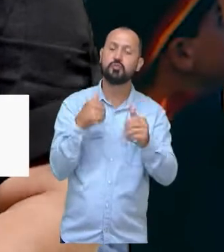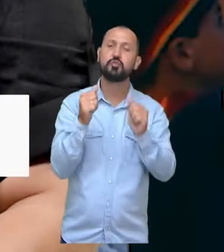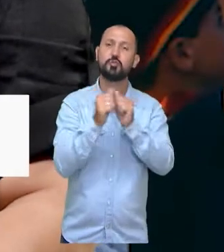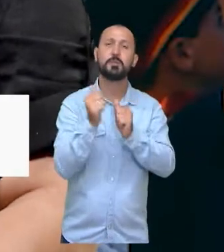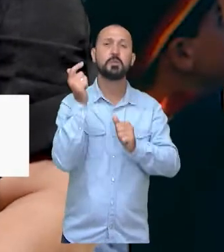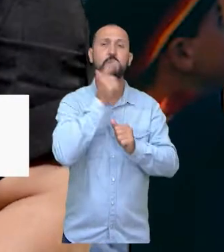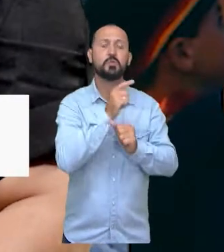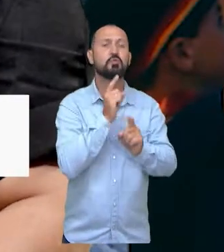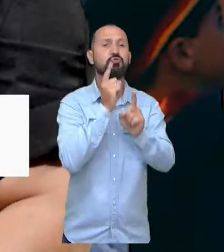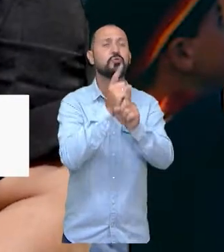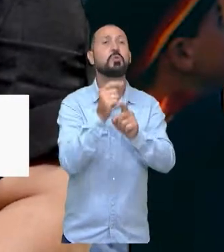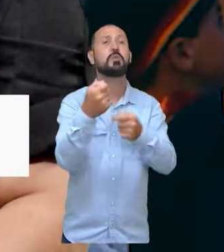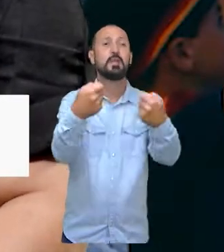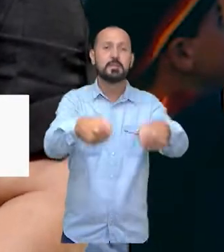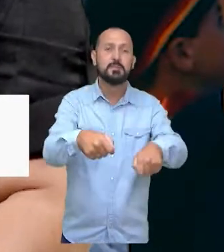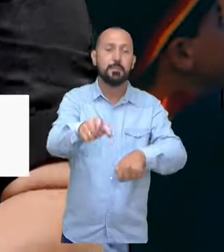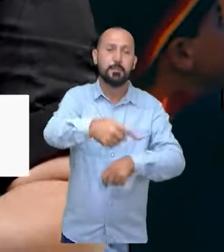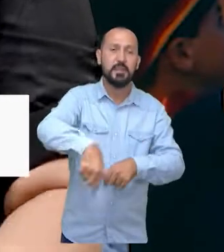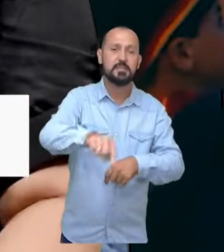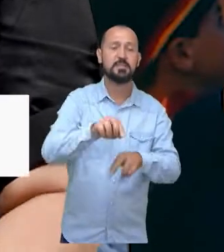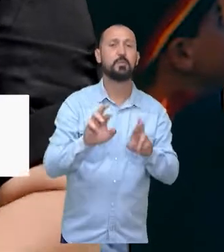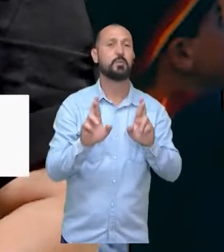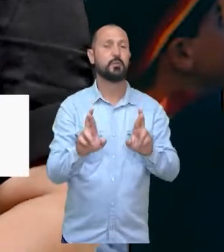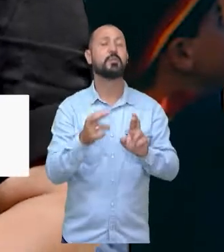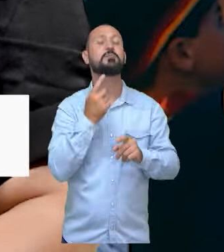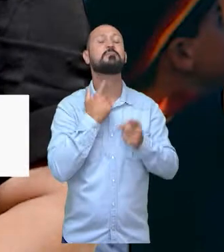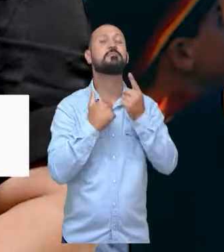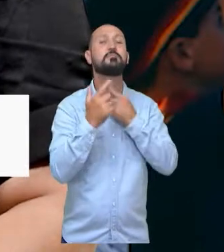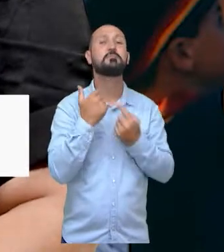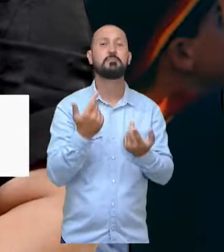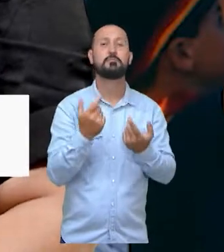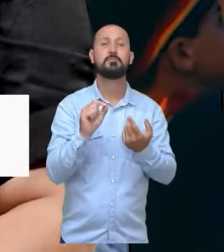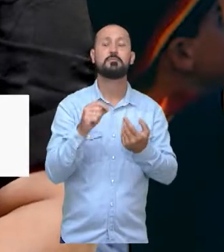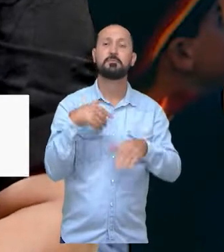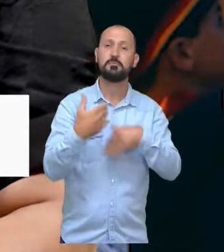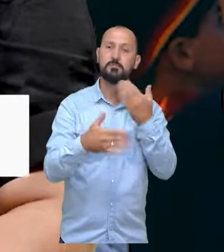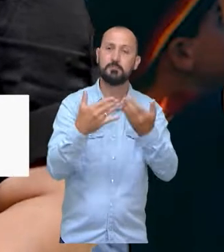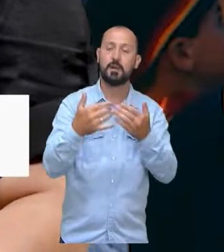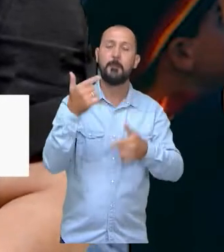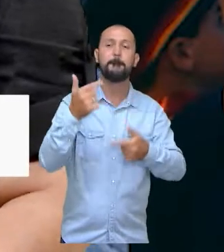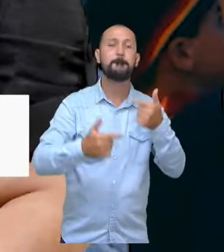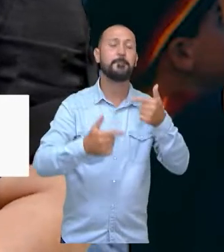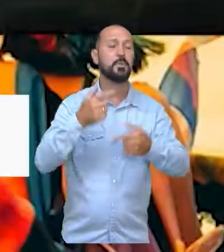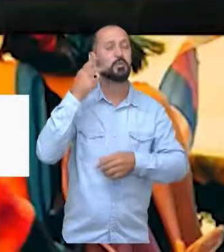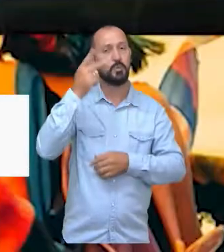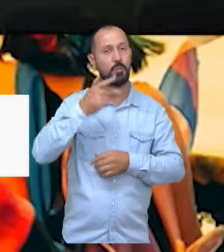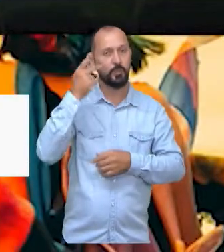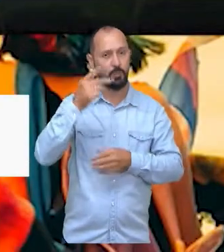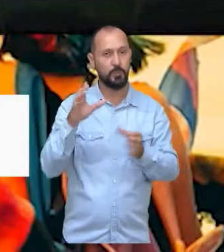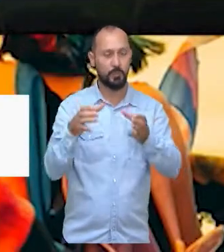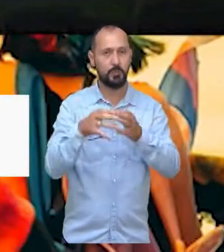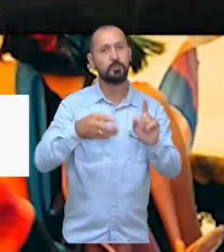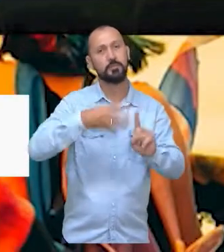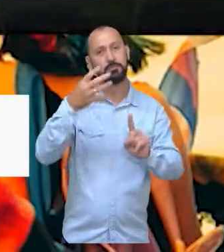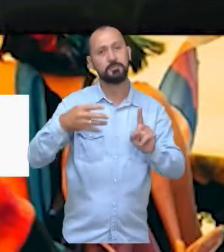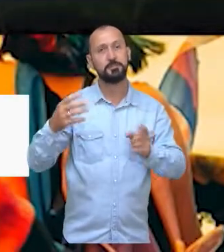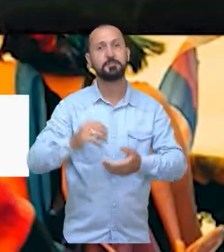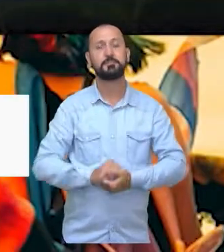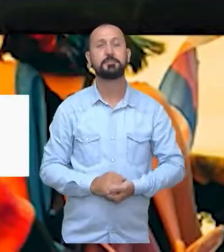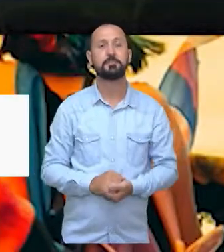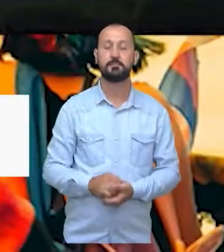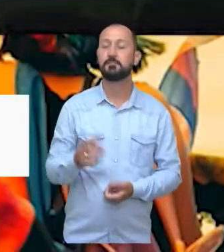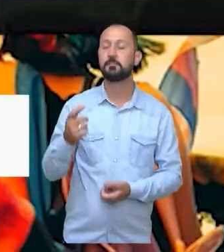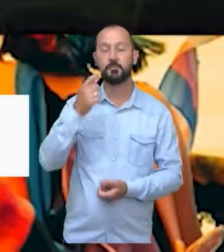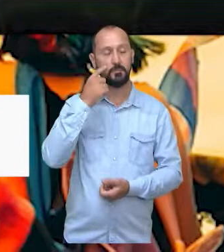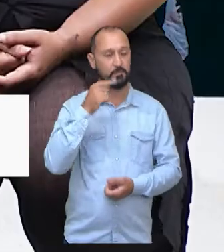à necessidade do que as pessoas esperam e desejam para a construção de políticas públicas para a população LGBT. Carla, você tem falado bastante